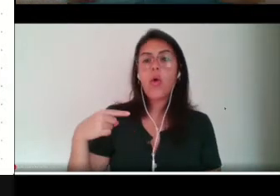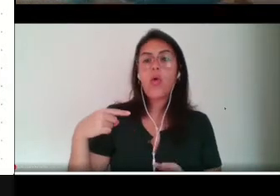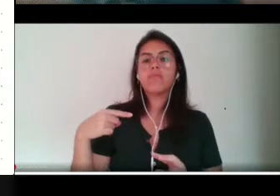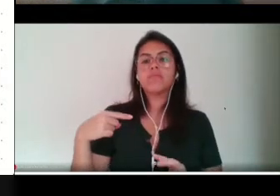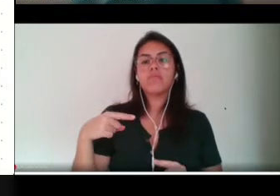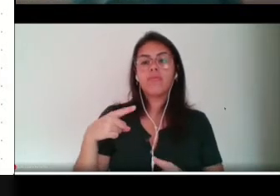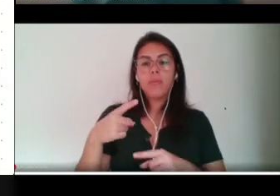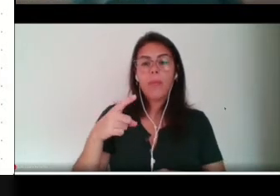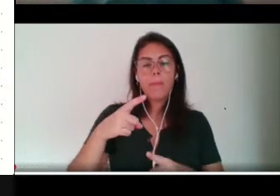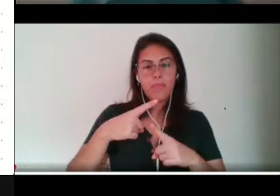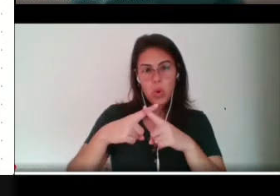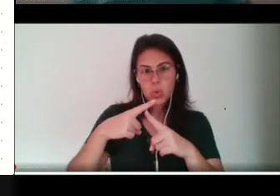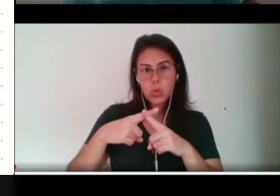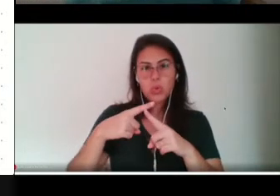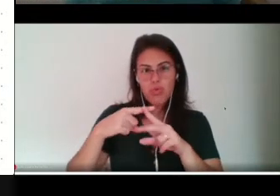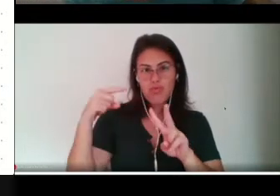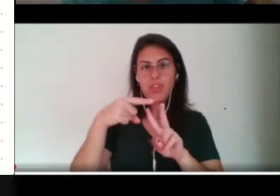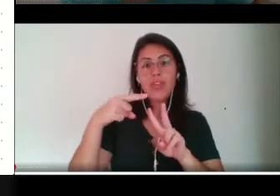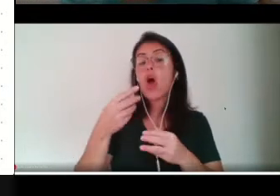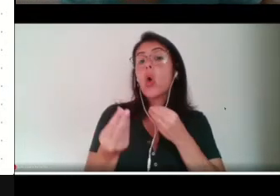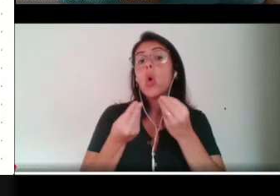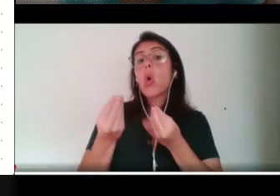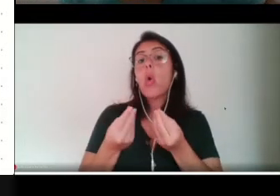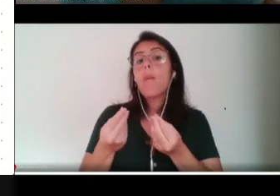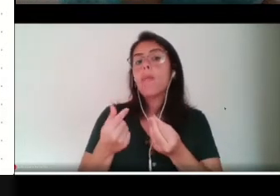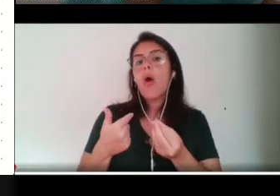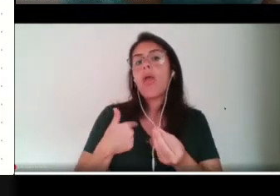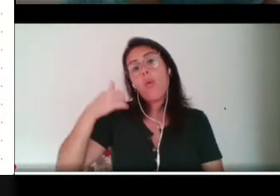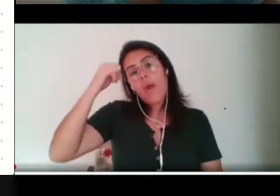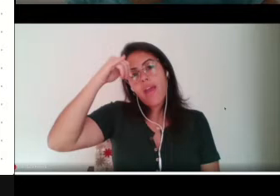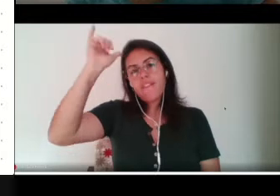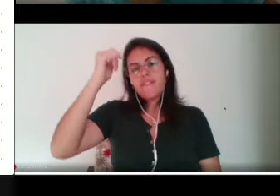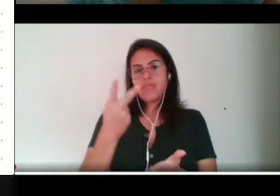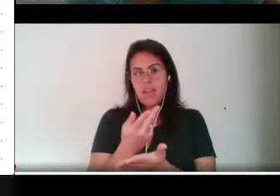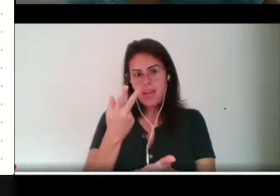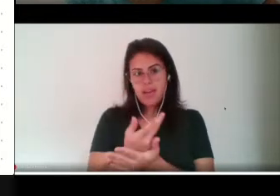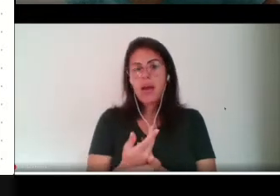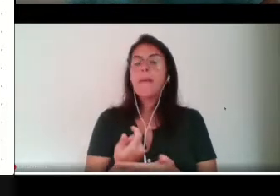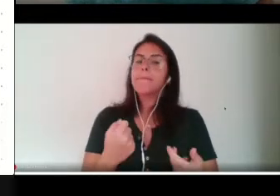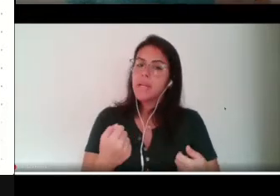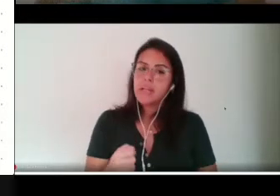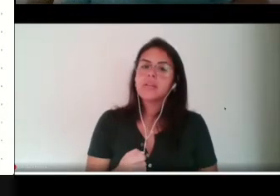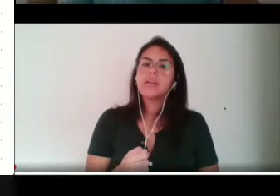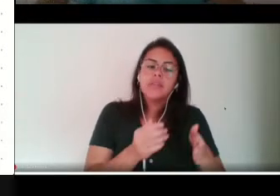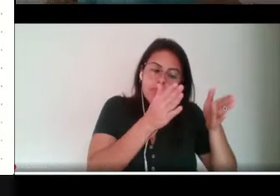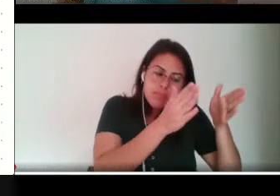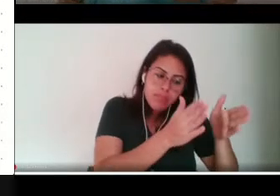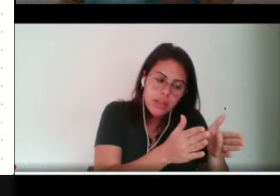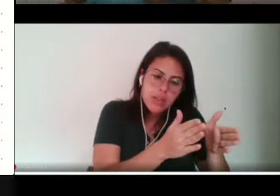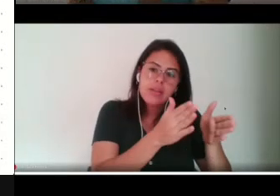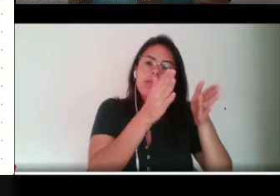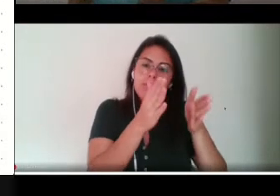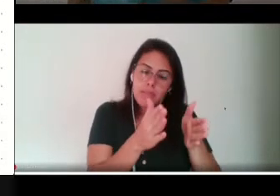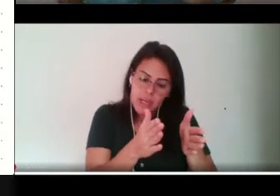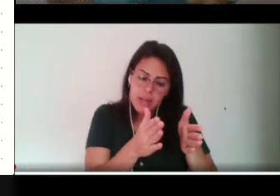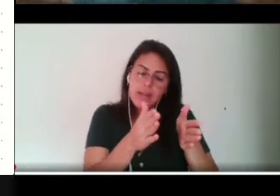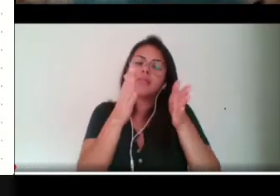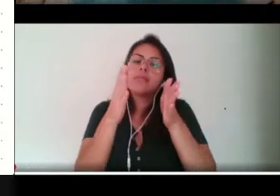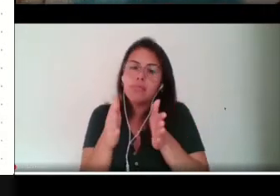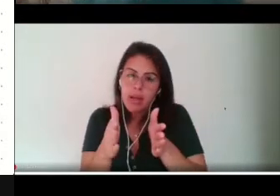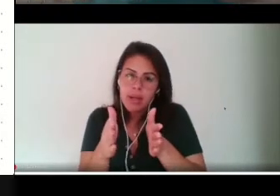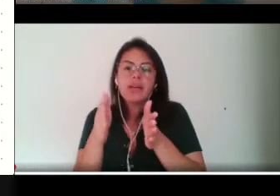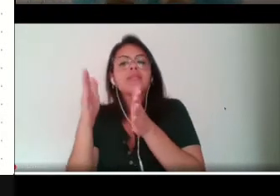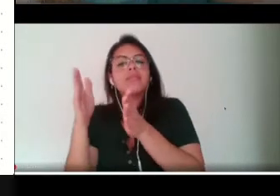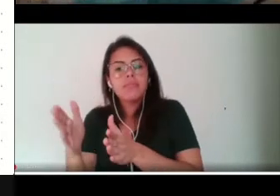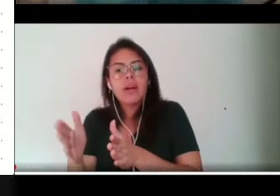um de cada vez. Tá bom? E lembrando que quando você for fazer isso, você tem que fazer primeiro as operações, igual